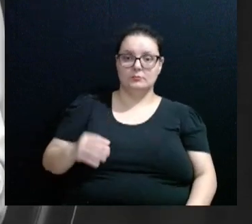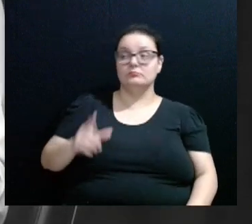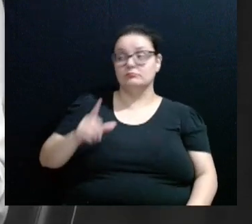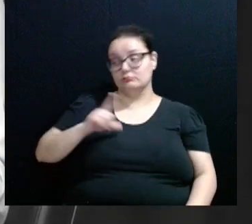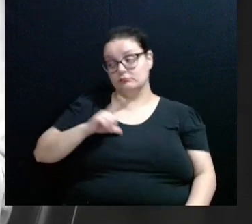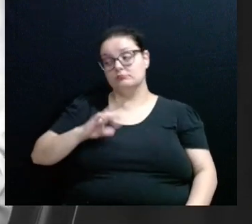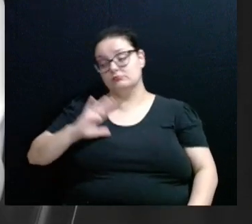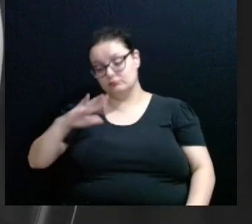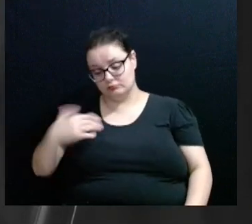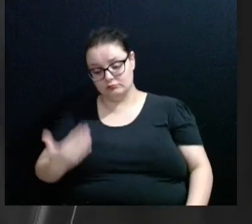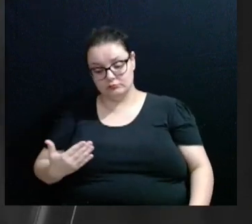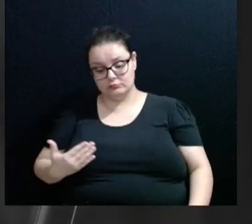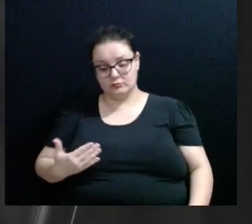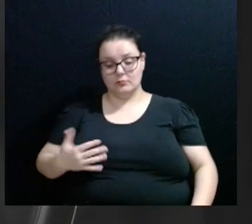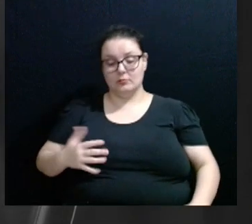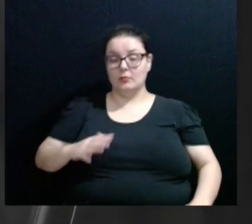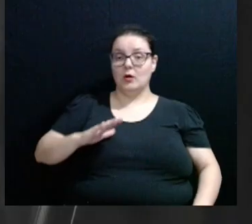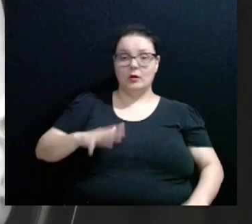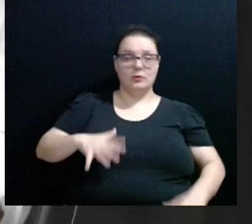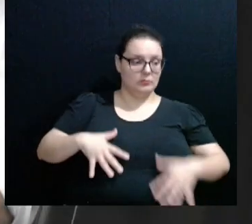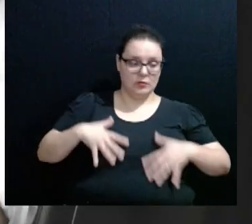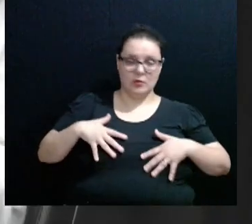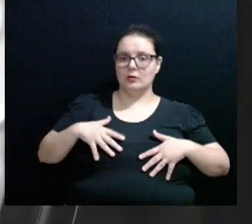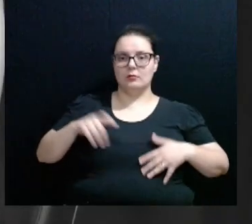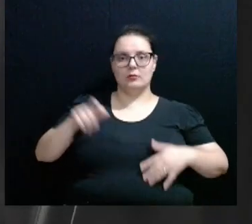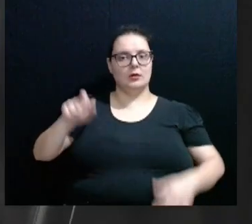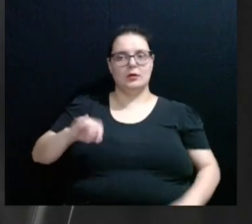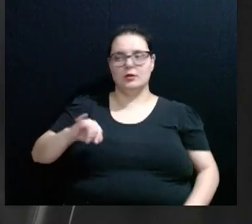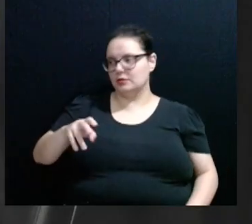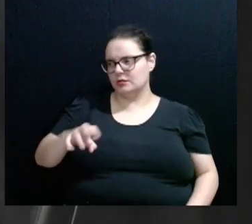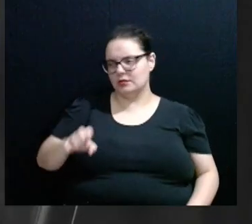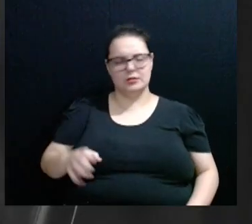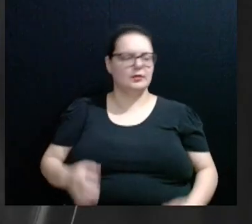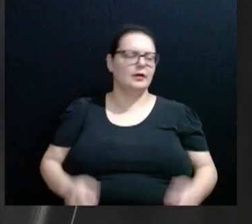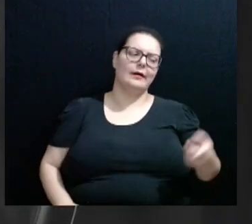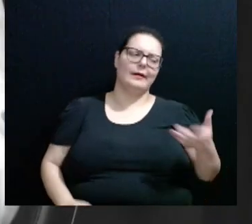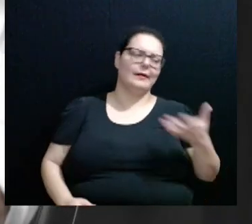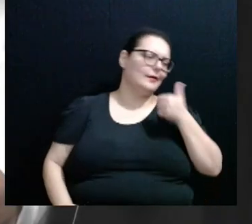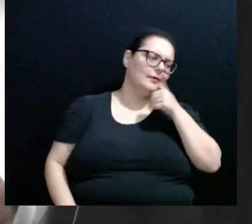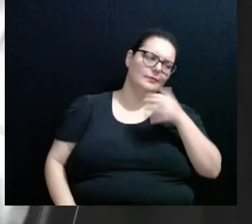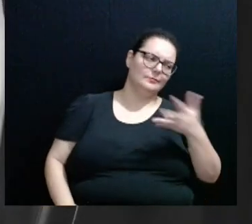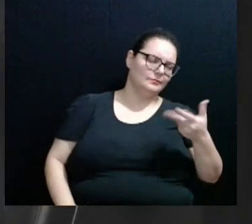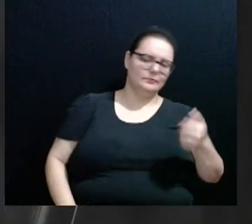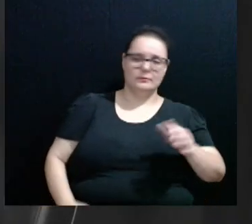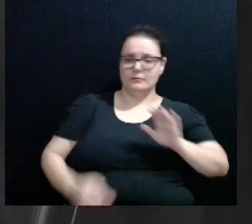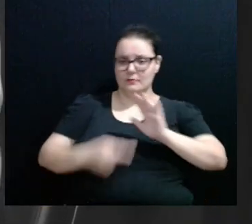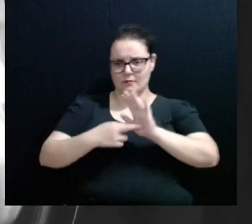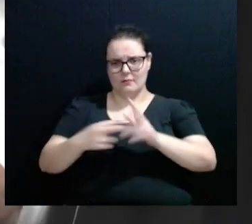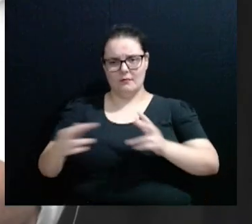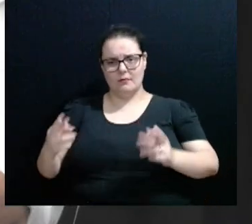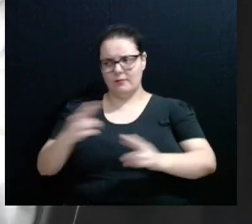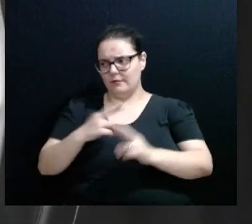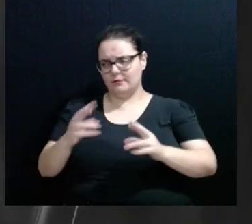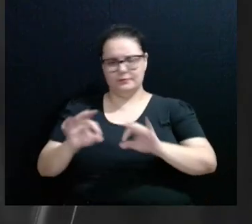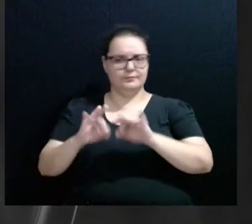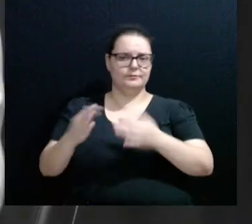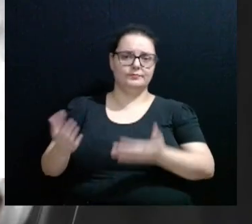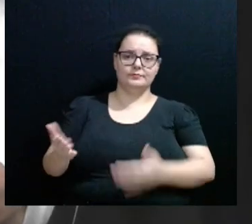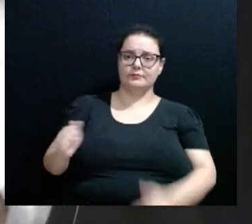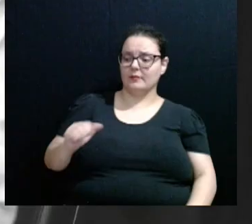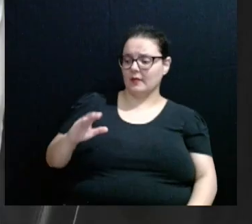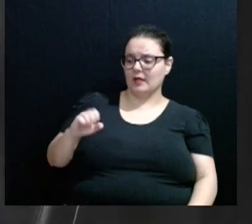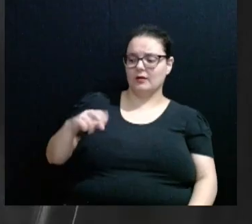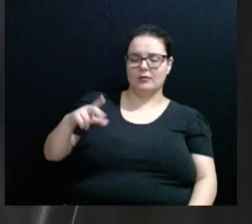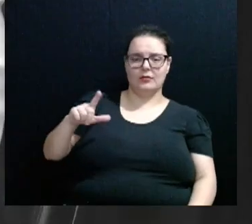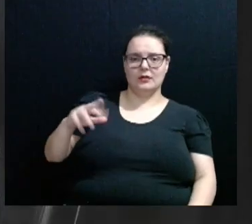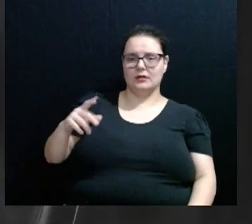sido indicado por ela, que é uma pessoa sensacional. A gente vê a referência que ela tem com relação à família acolhedora, mãos